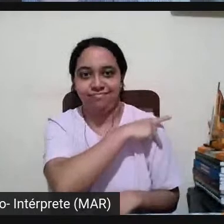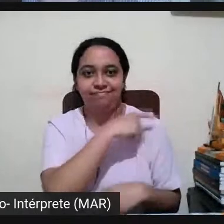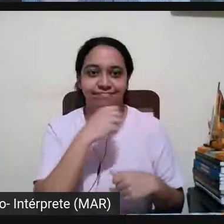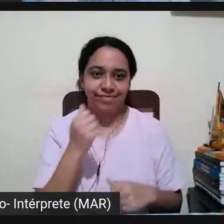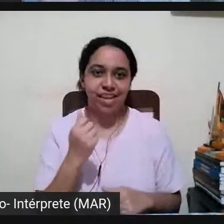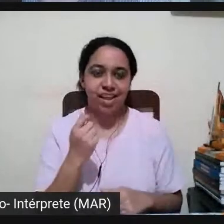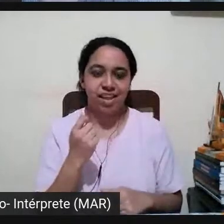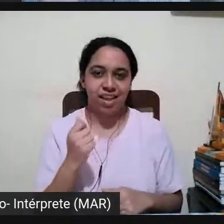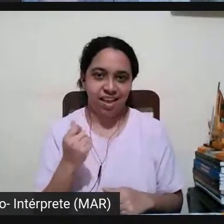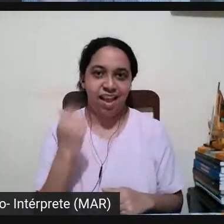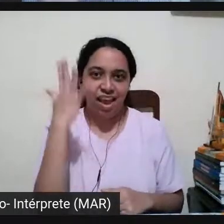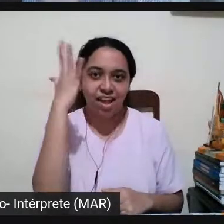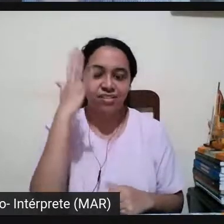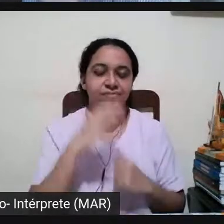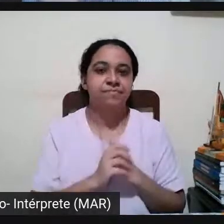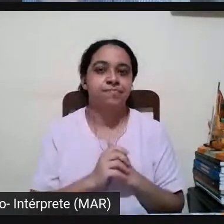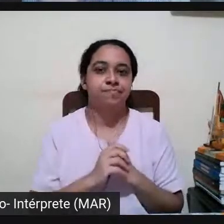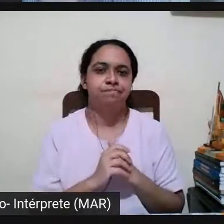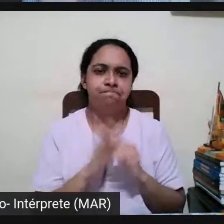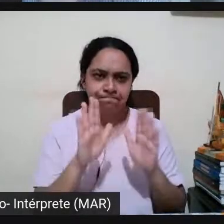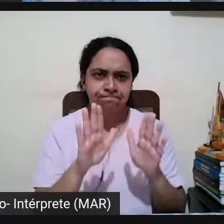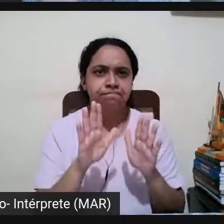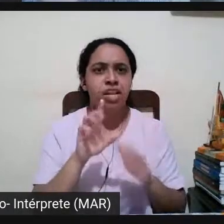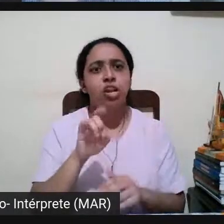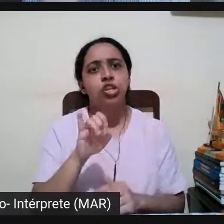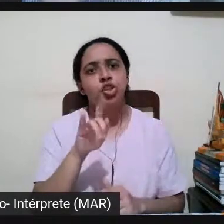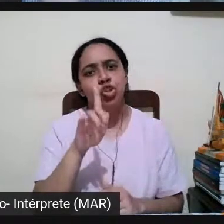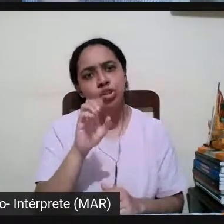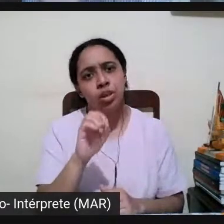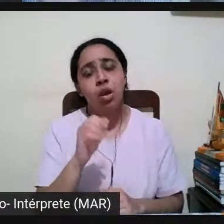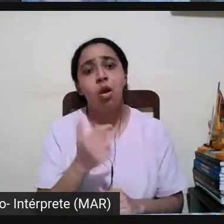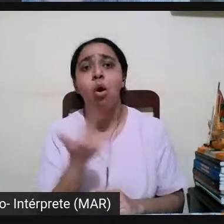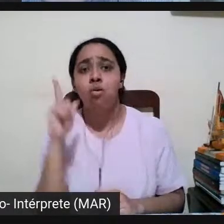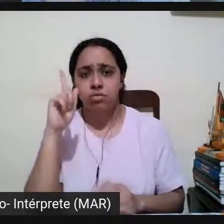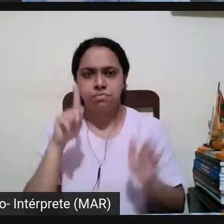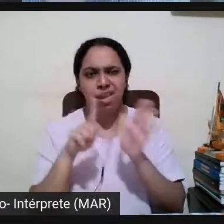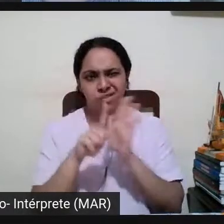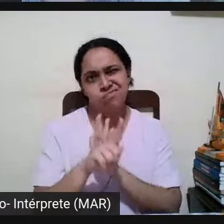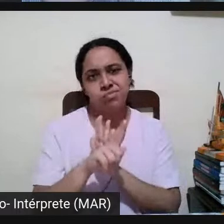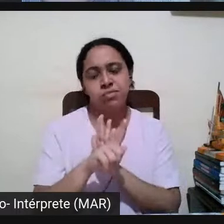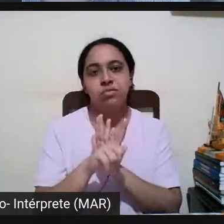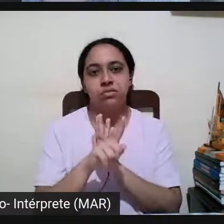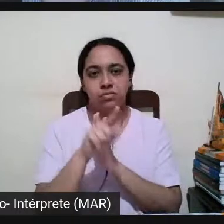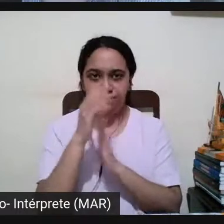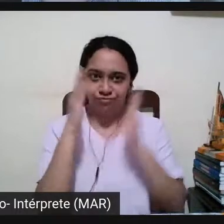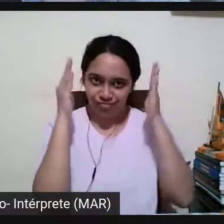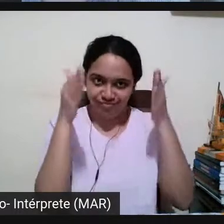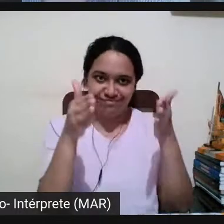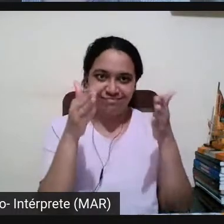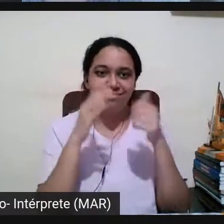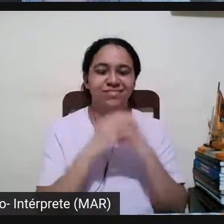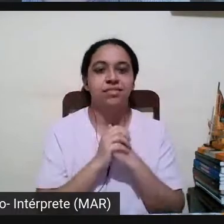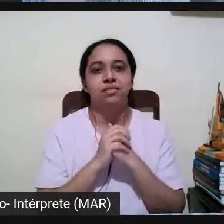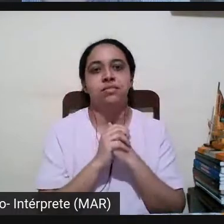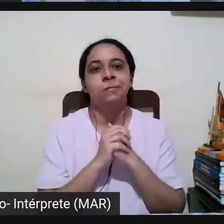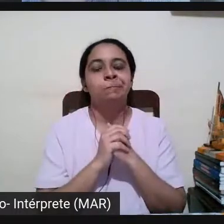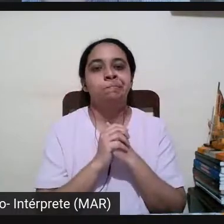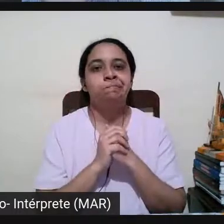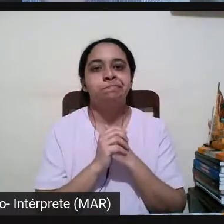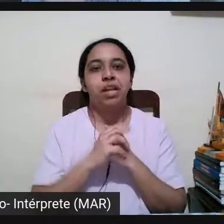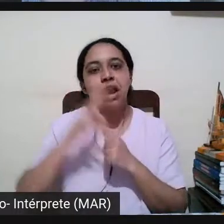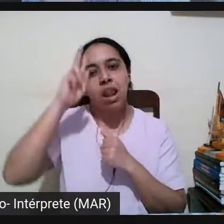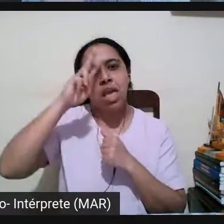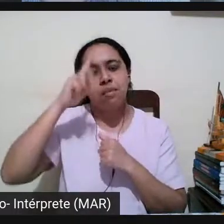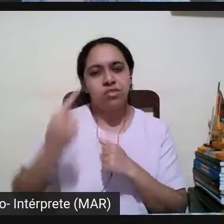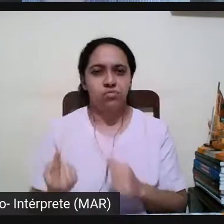Diego eu tenho mais uma pergunta aqui para você né voltando um pouquinho